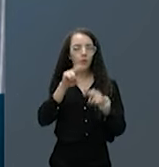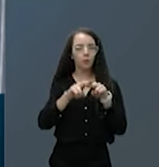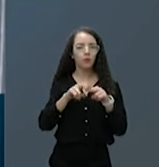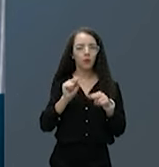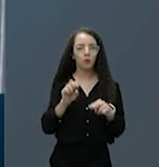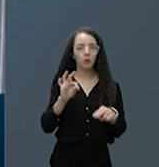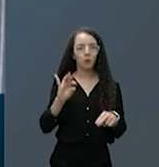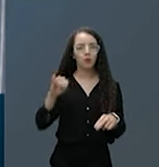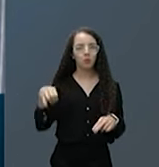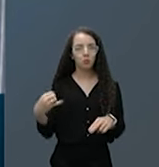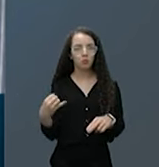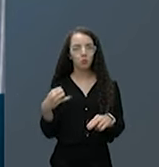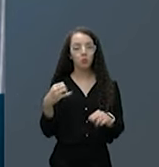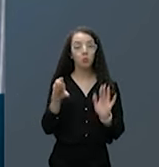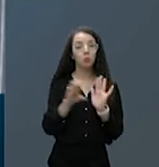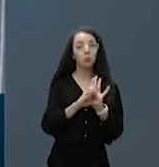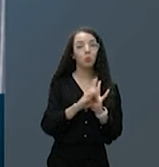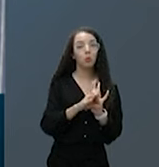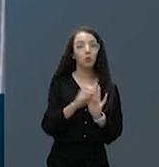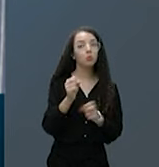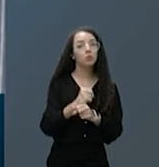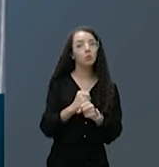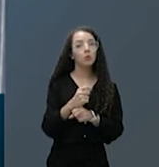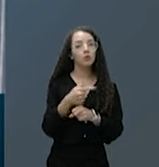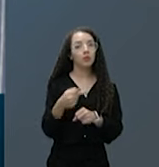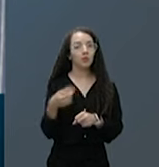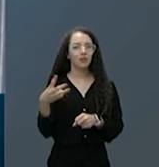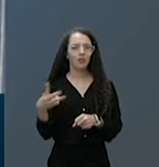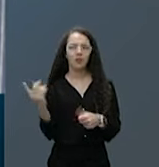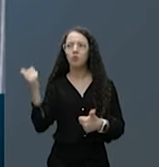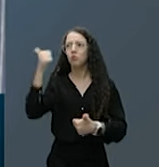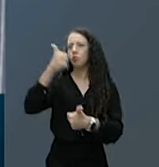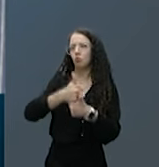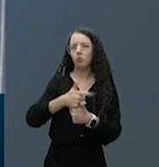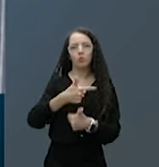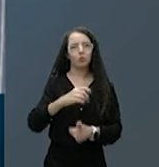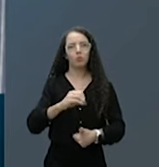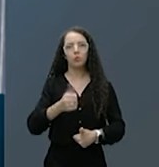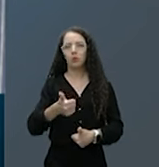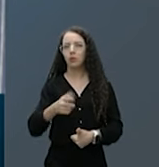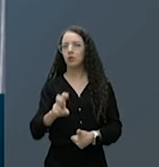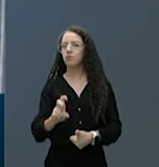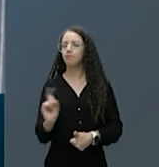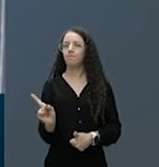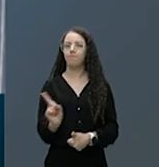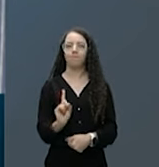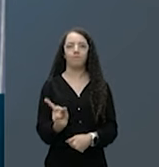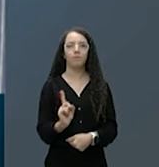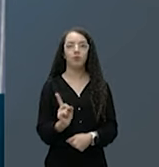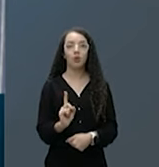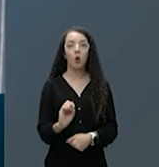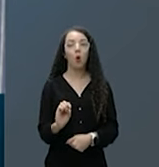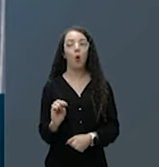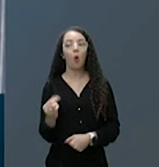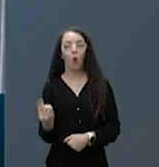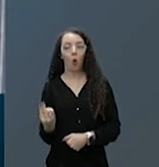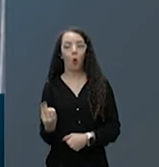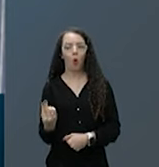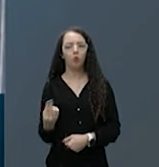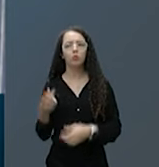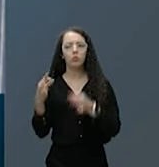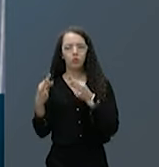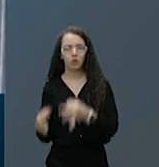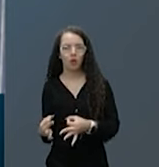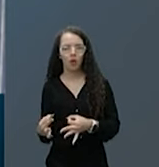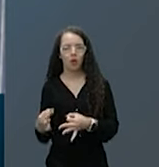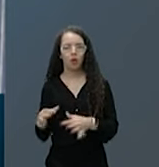73, não subsiste ao Código de 2015. Ou se comprova o feriado local no